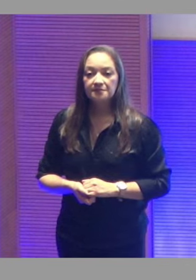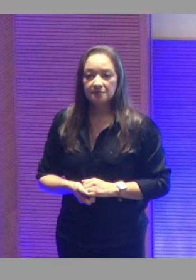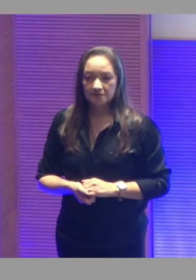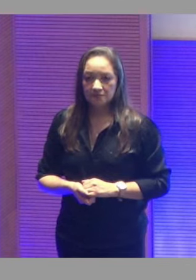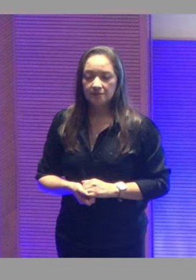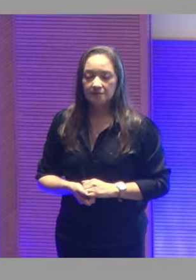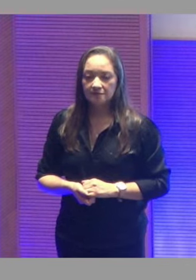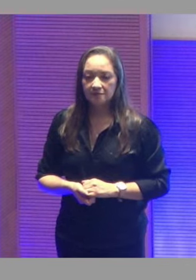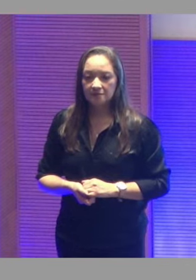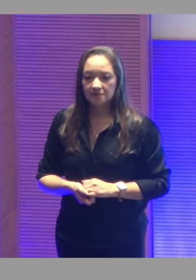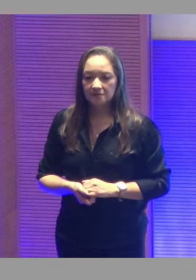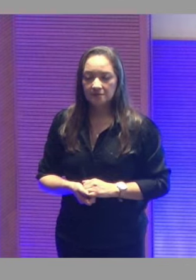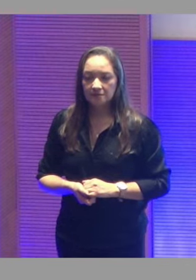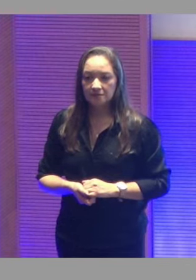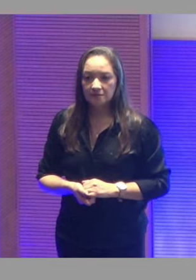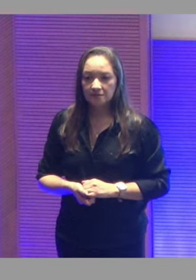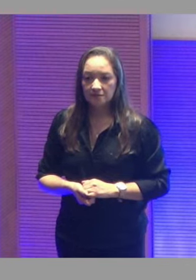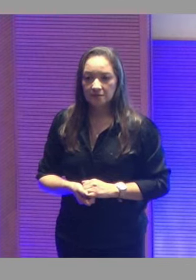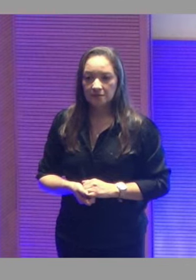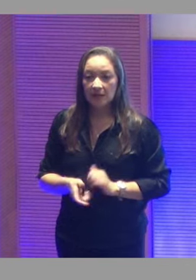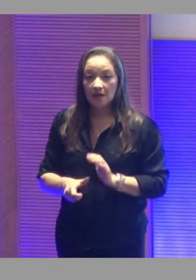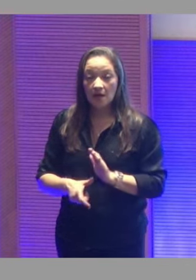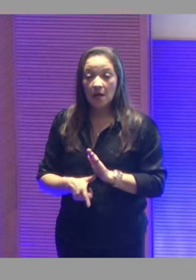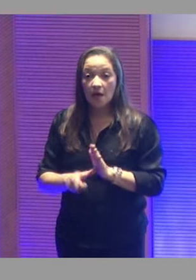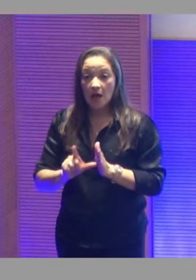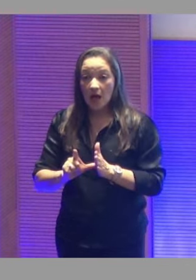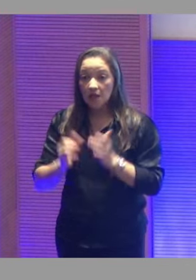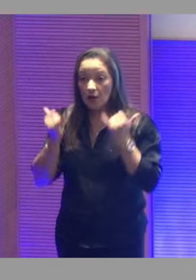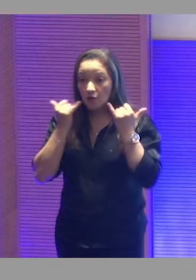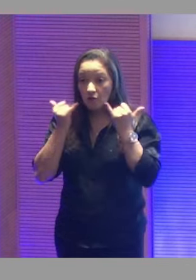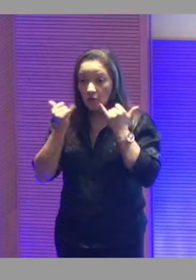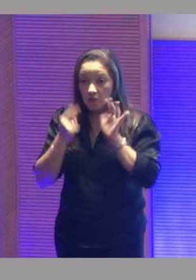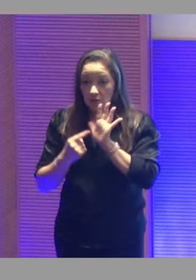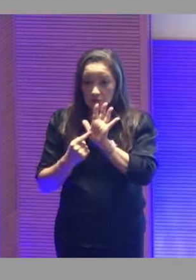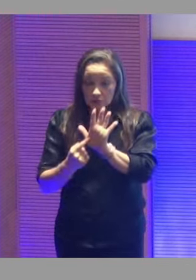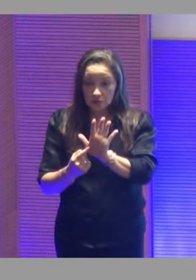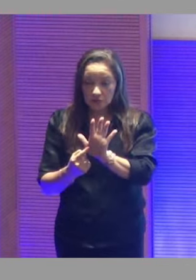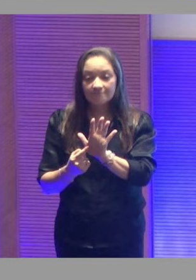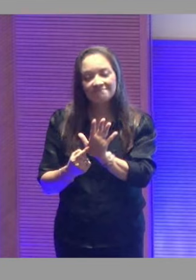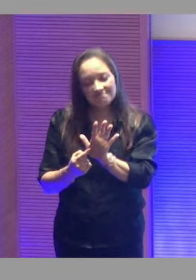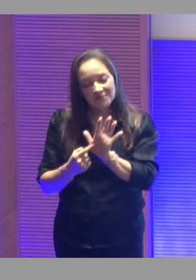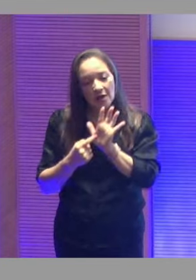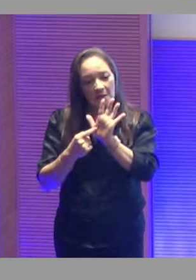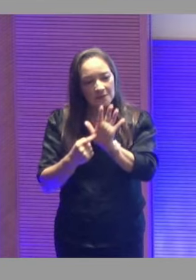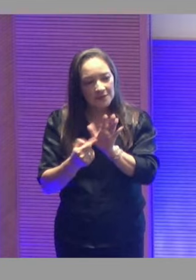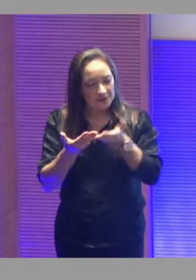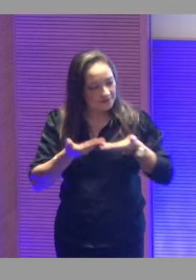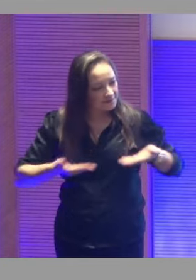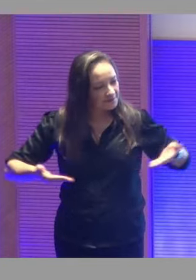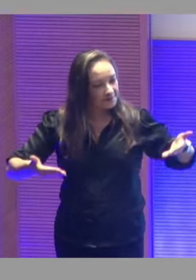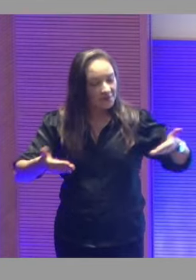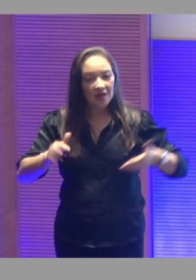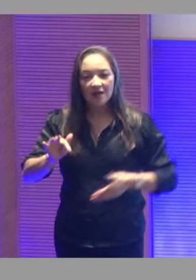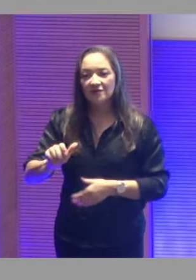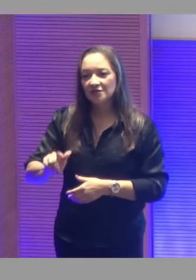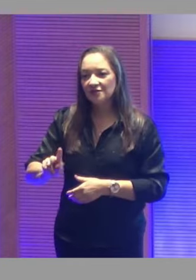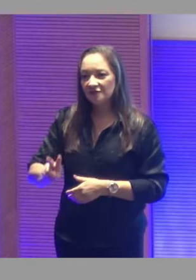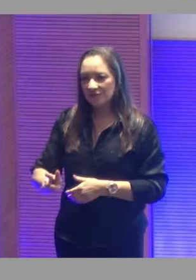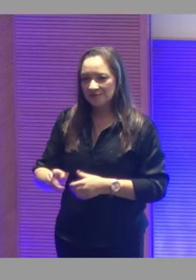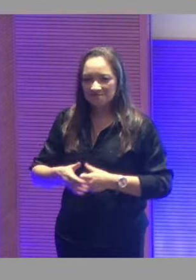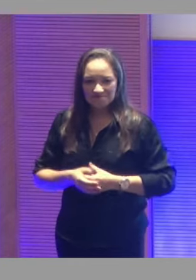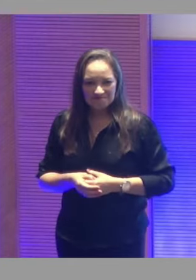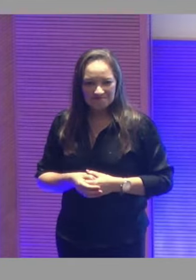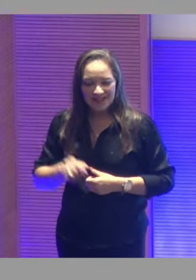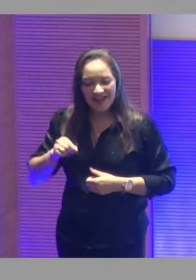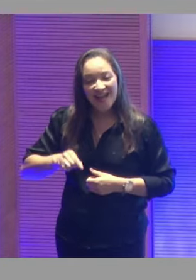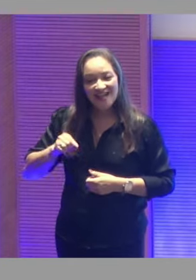paraa parte dos dados que iremos apresentar para vocês gostaria de apresentar a nossa casa o fgvs é